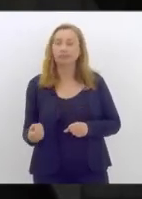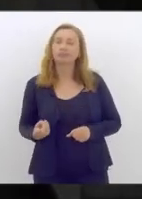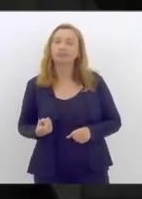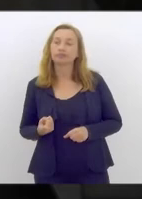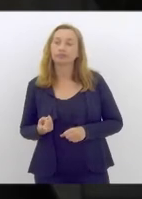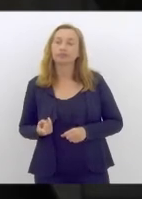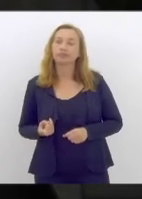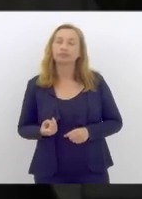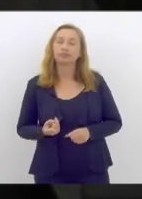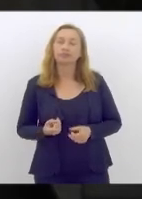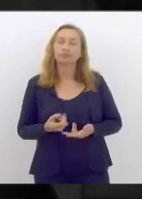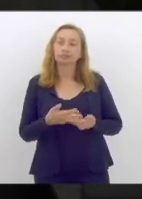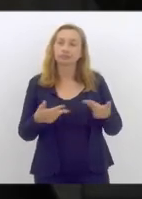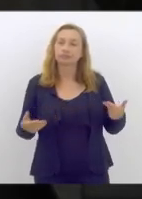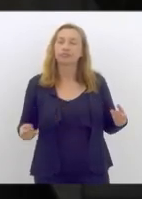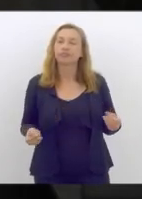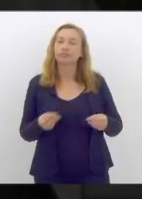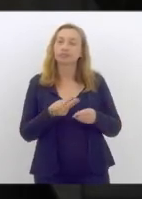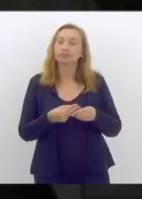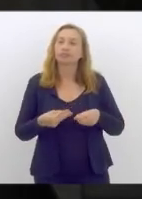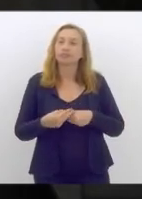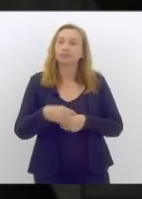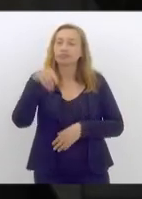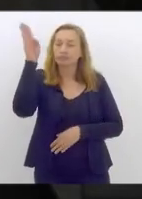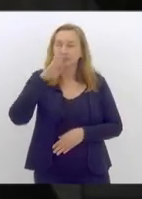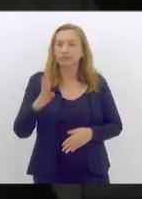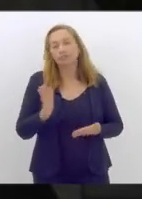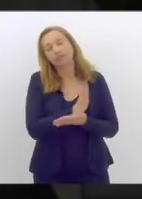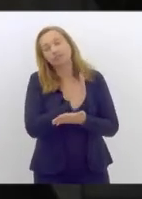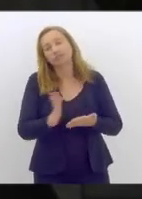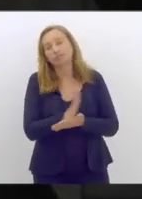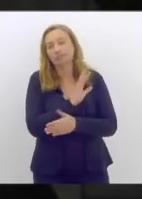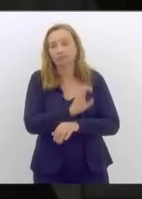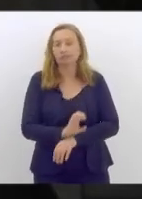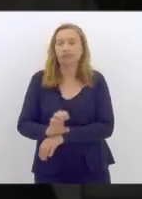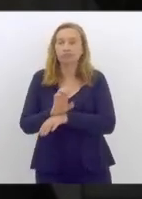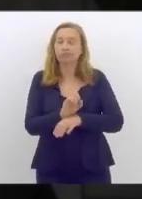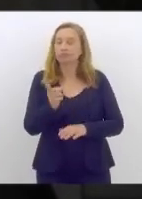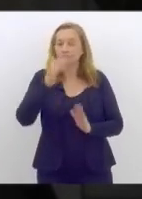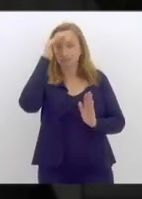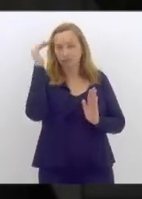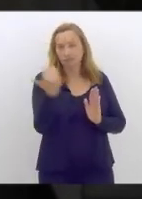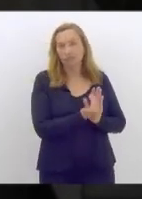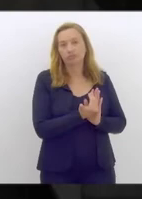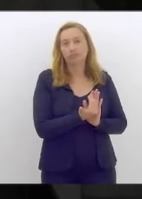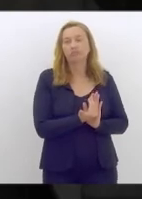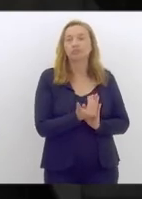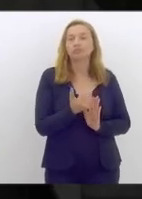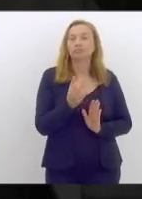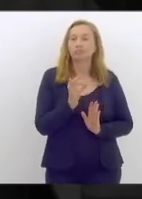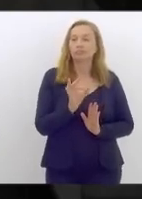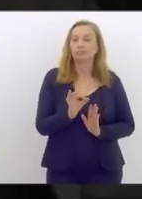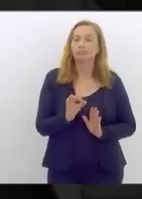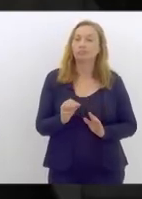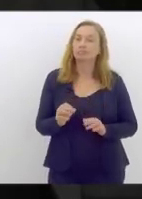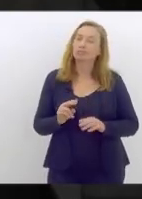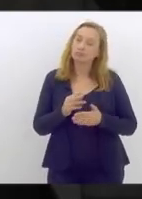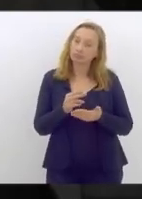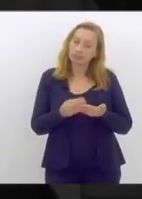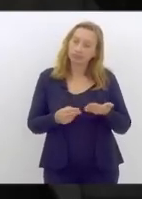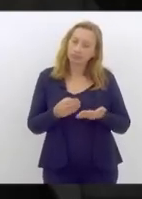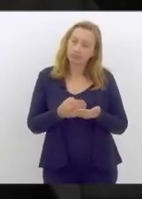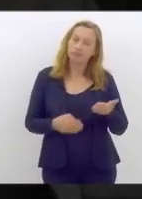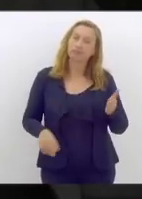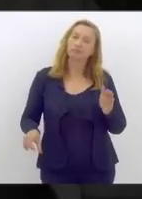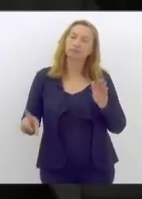Samuel muitos municípios brasileiros e alguns estados brasileiros ainda não cumprem integralmente ou parcialmente esta